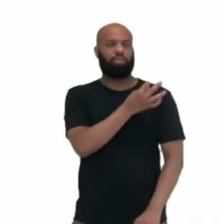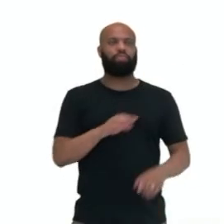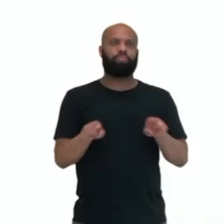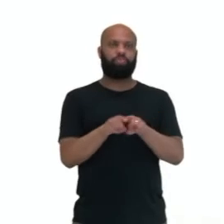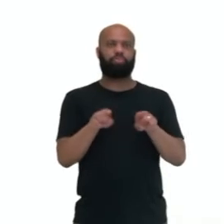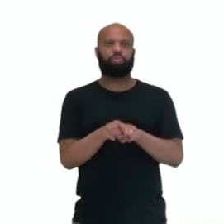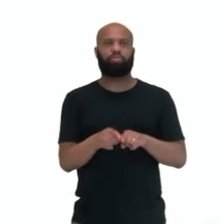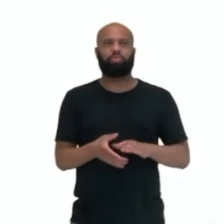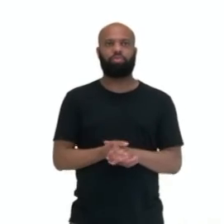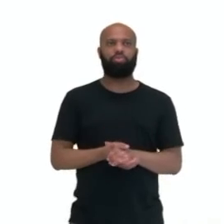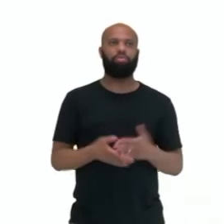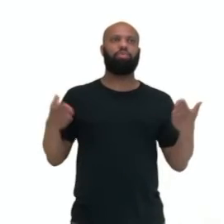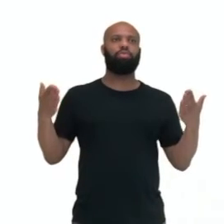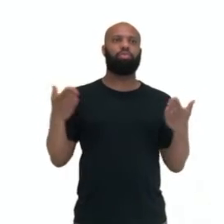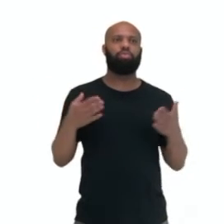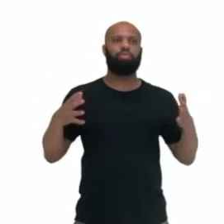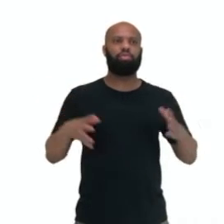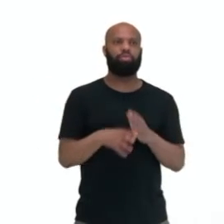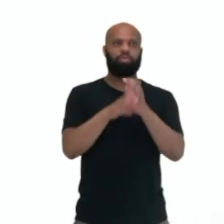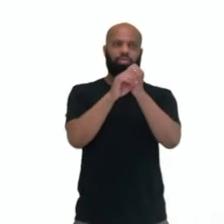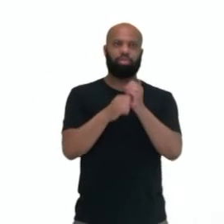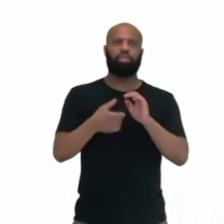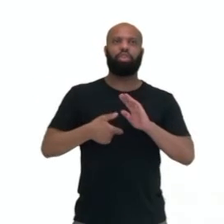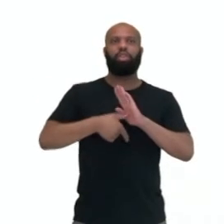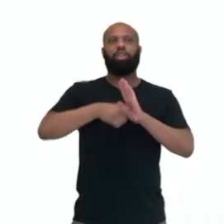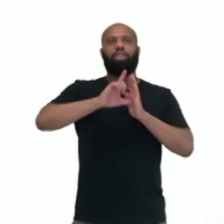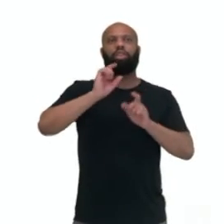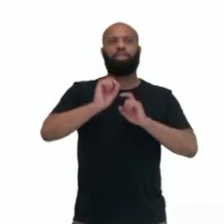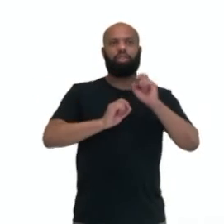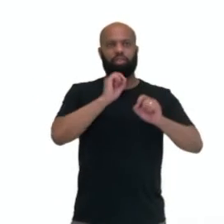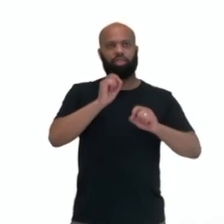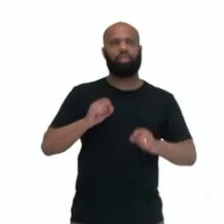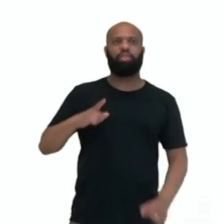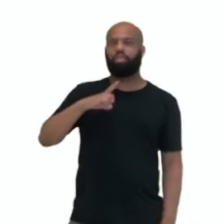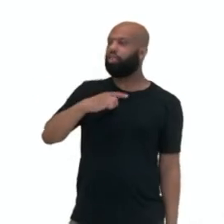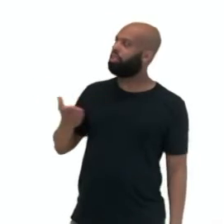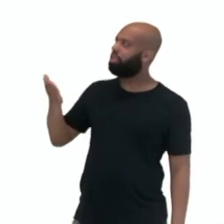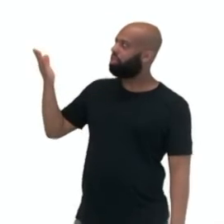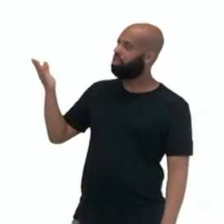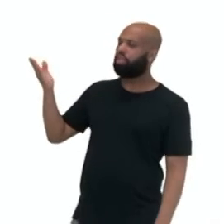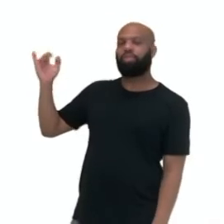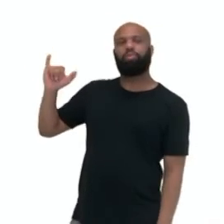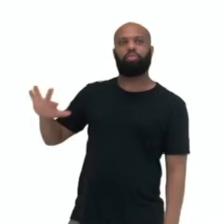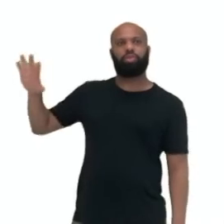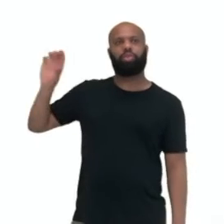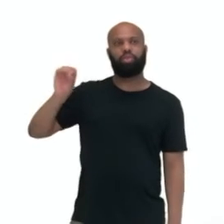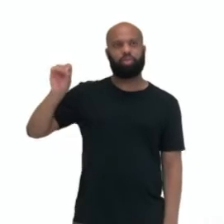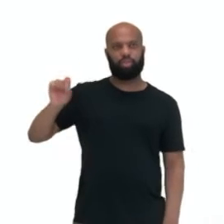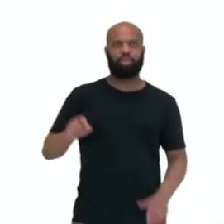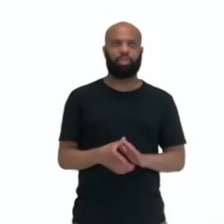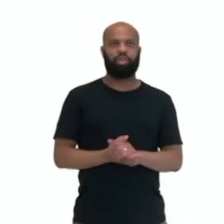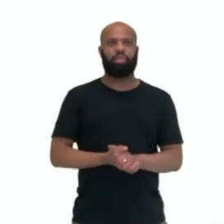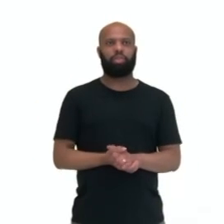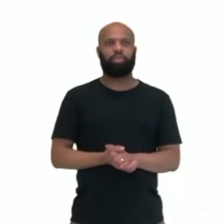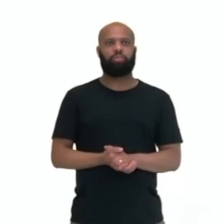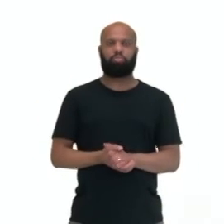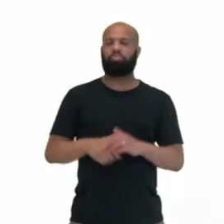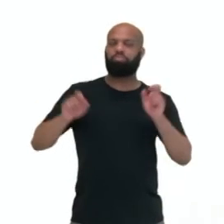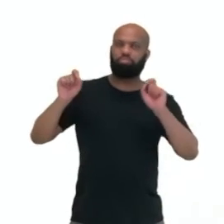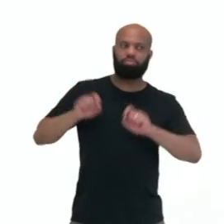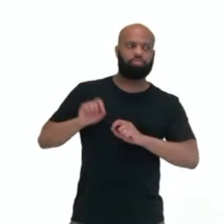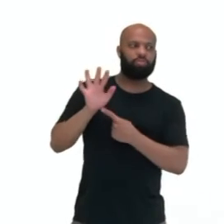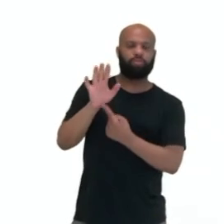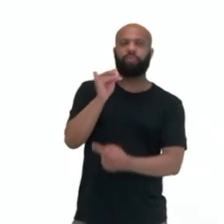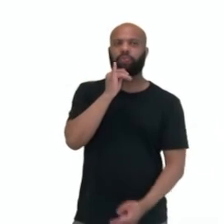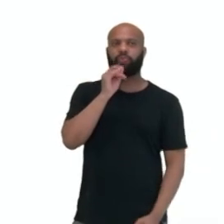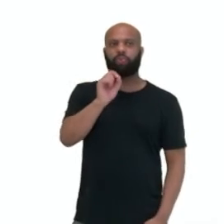Então vamos falar um pouquinho sobre a pontuação. Antes de falar sobre a pontuação, eu quero que vocês verifiquem as imagens aqui, né? Que a gente pode exemplificar